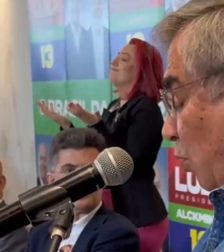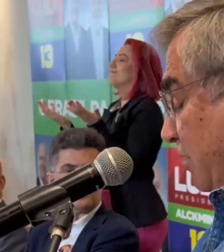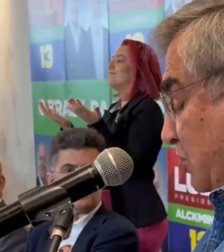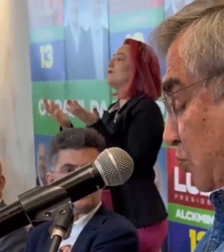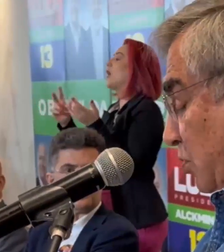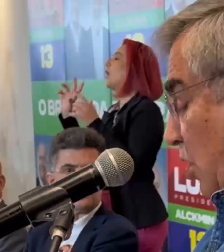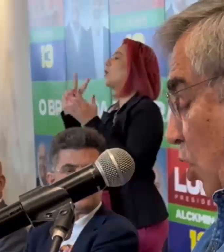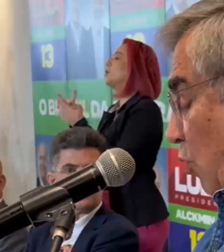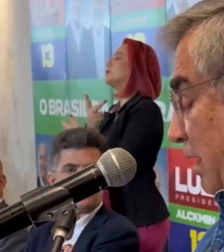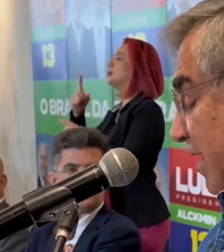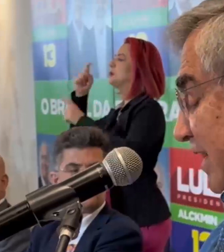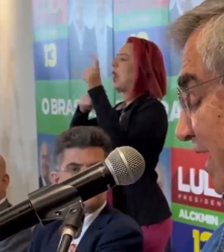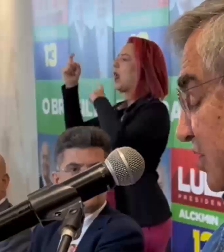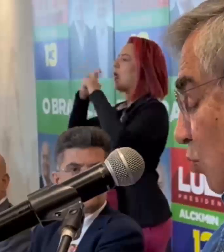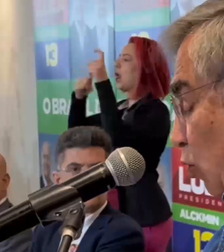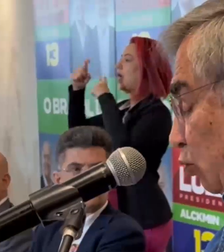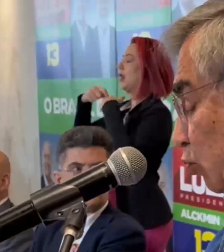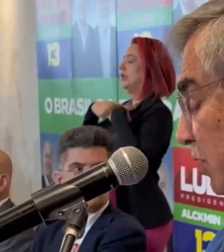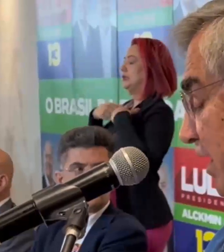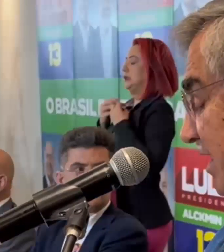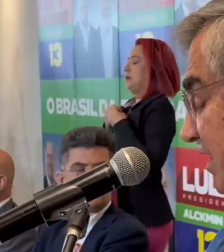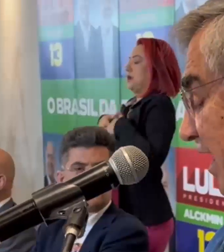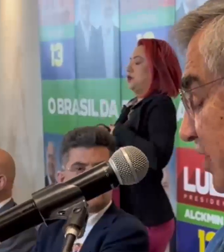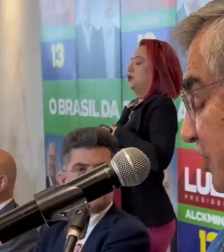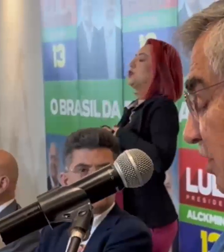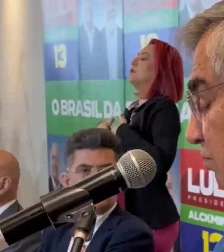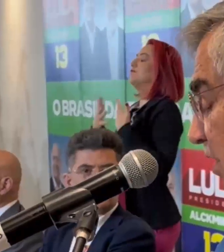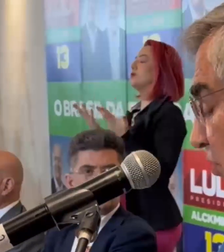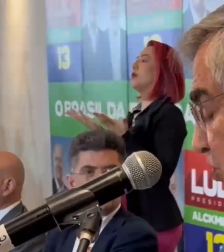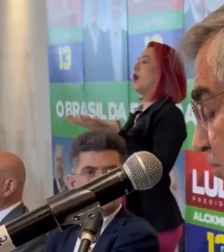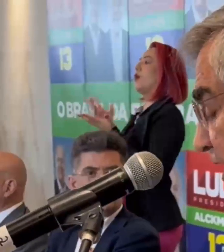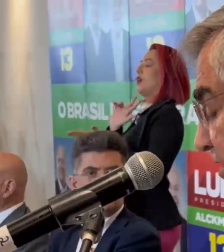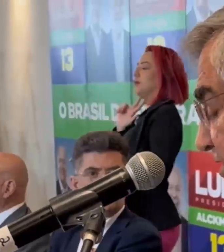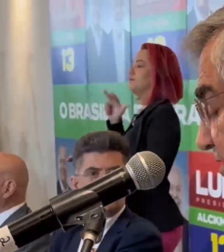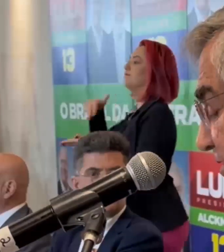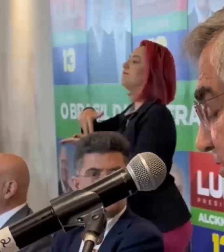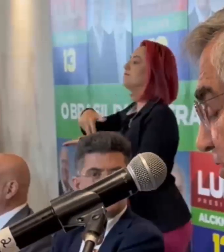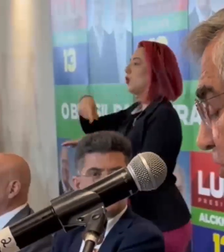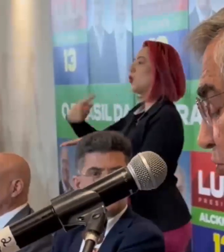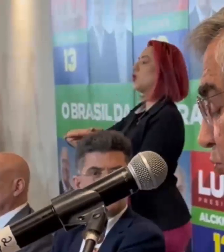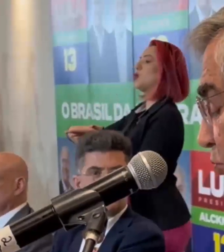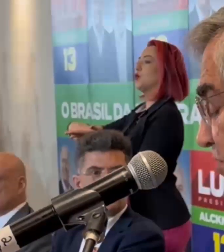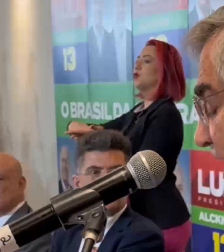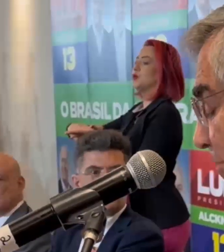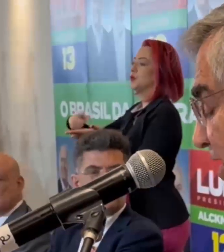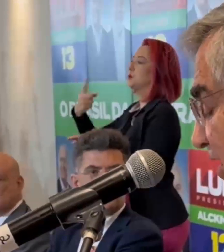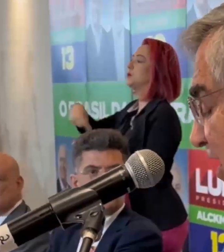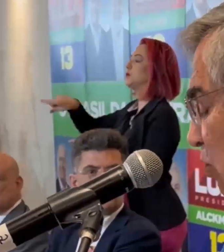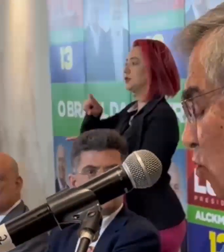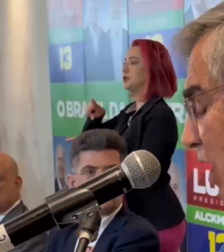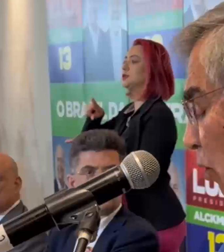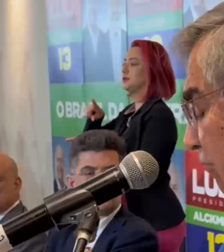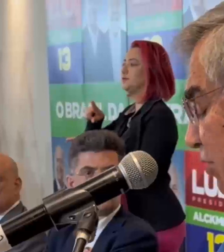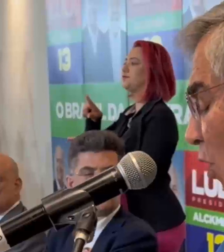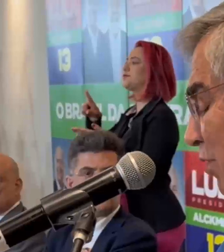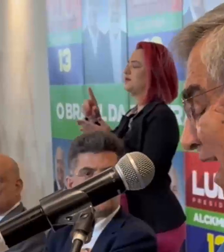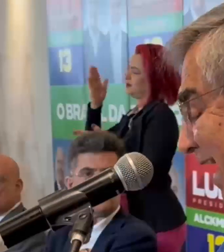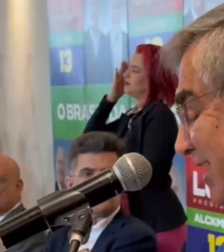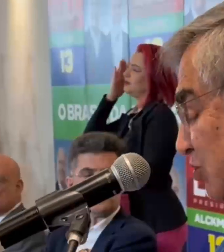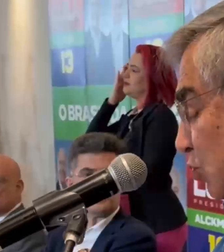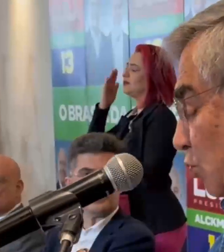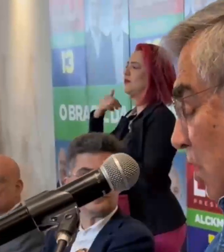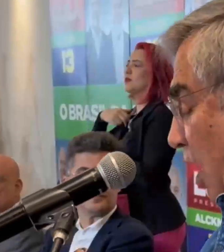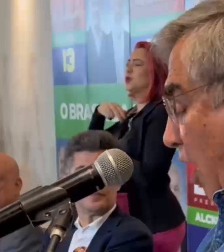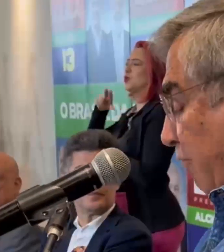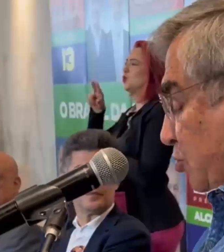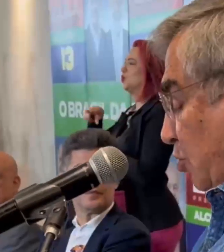reafirmar meu compromisso com a liberdade de culto e de religião em nosso país Todos sabem que nunca houve qualquer